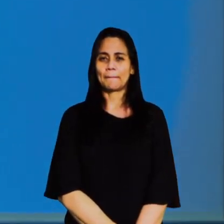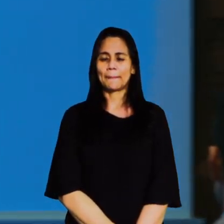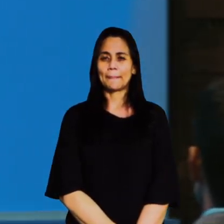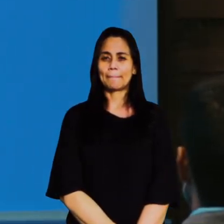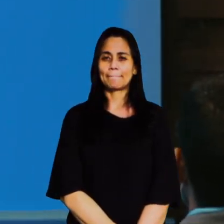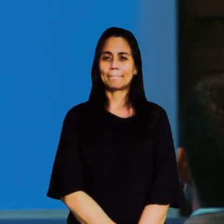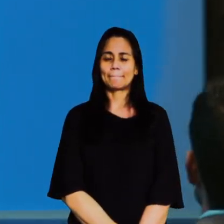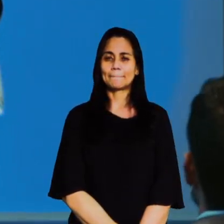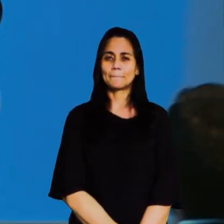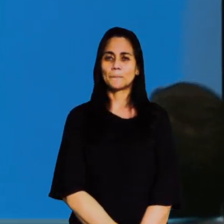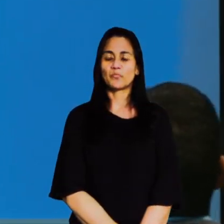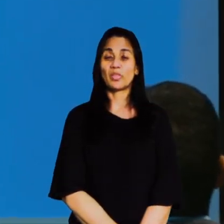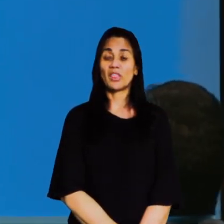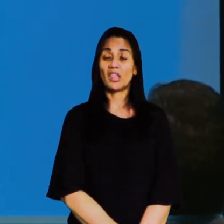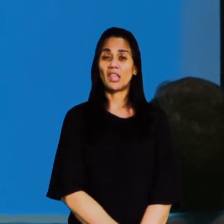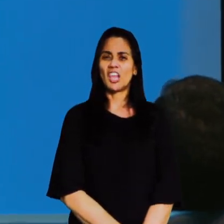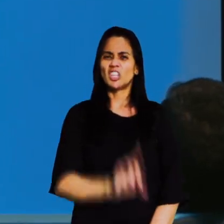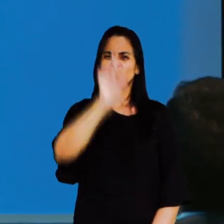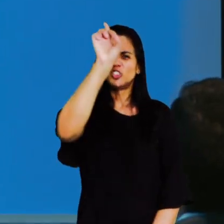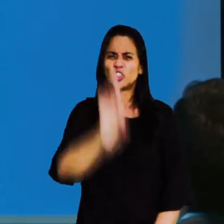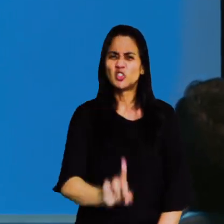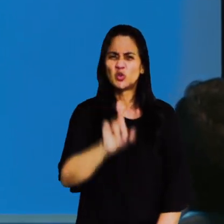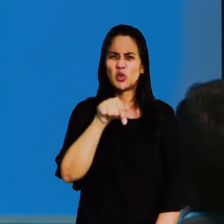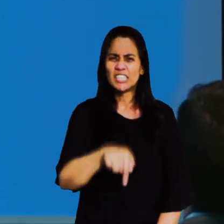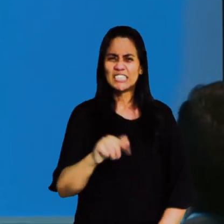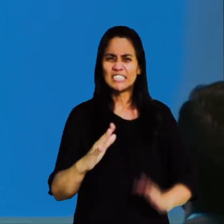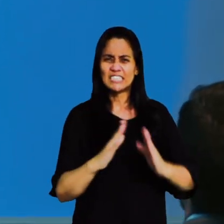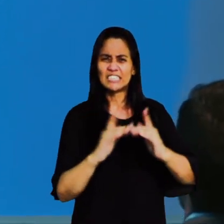A diretoria é cheia de pecado,